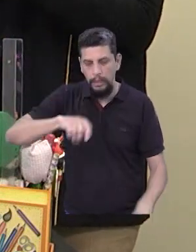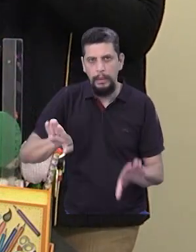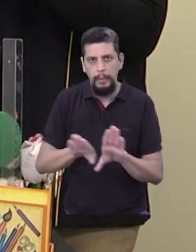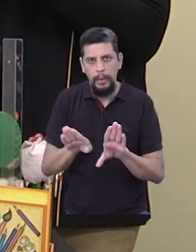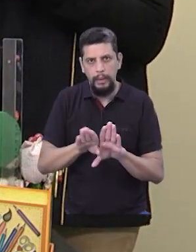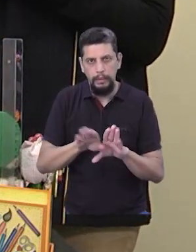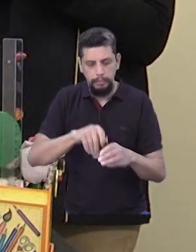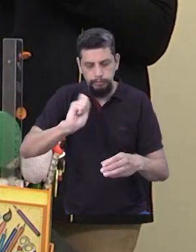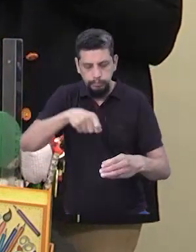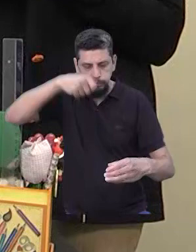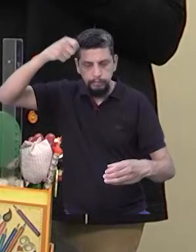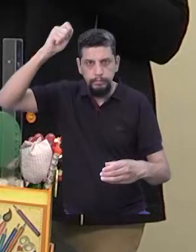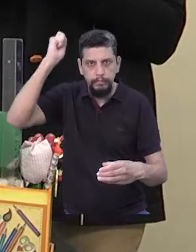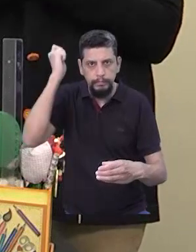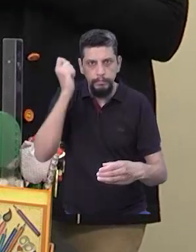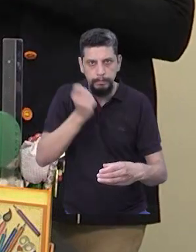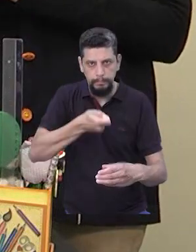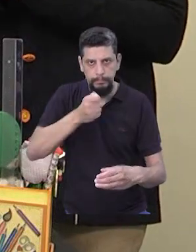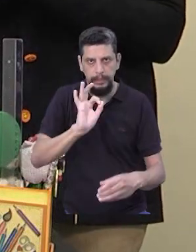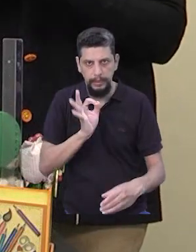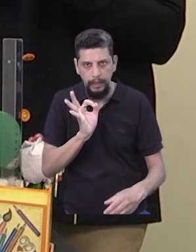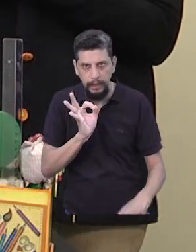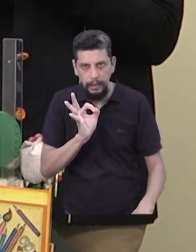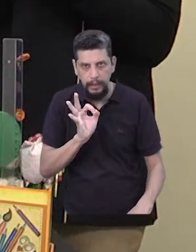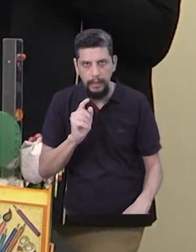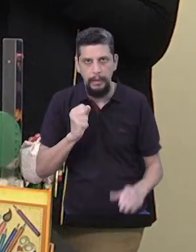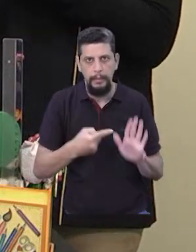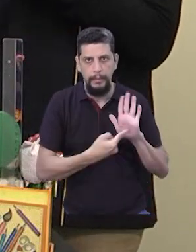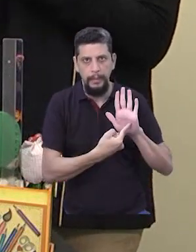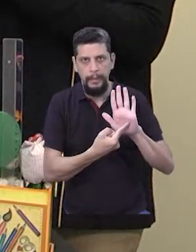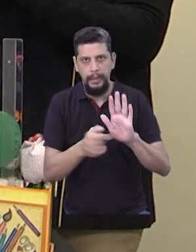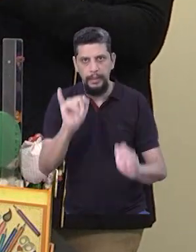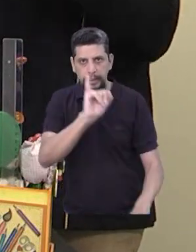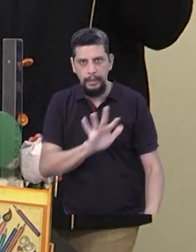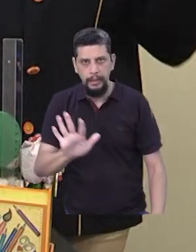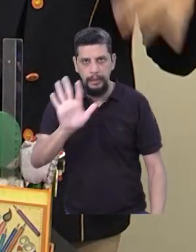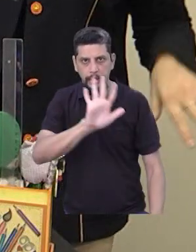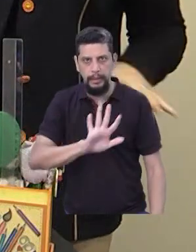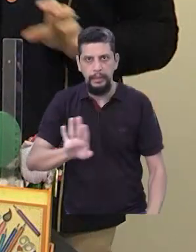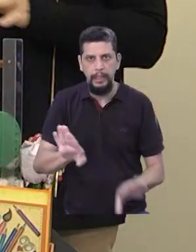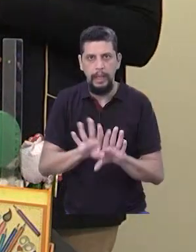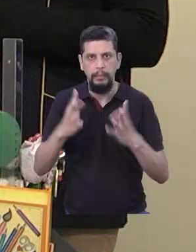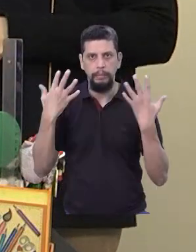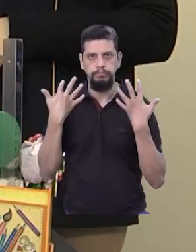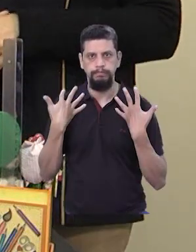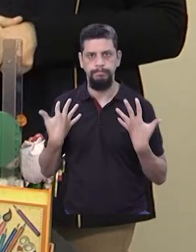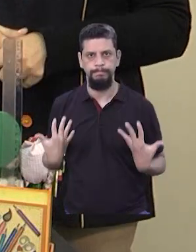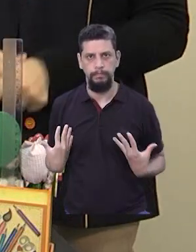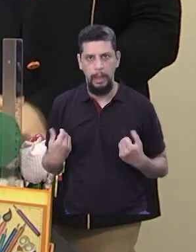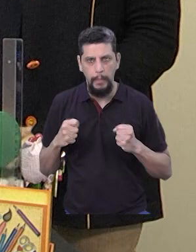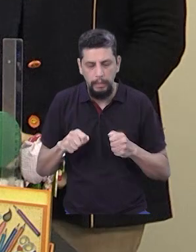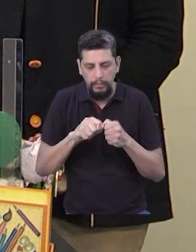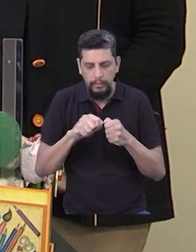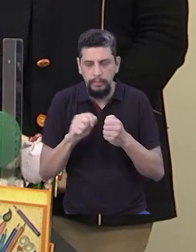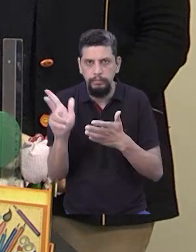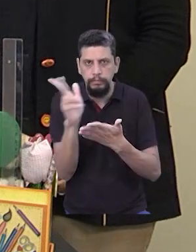pode desenhar o mágico. O mágico, né? Nós mostramos a imagem dele, isso, né, ele tem uma capa. Uma capa. Então,